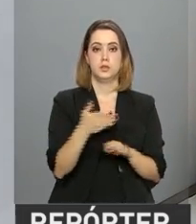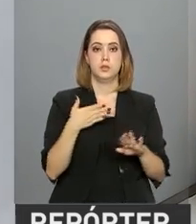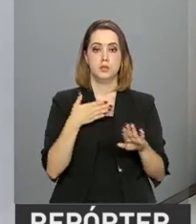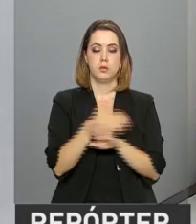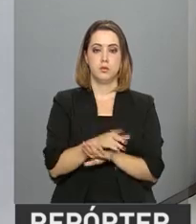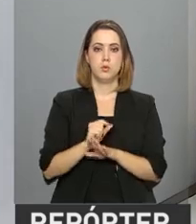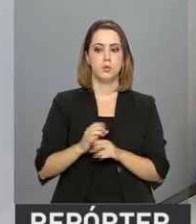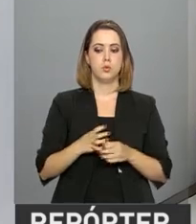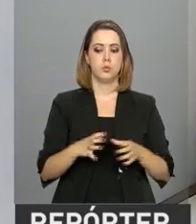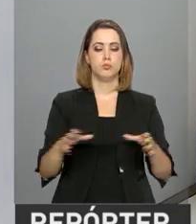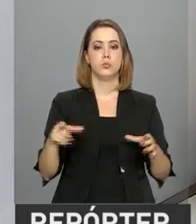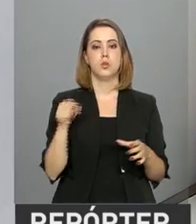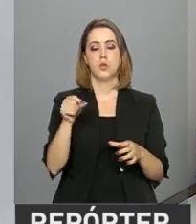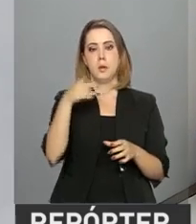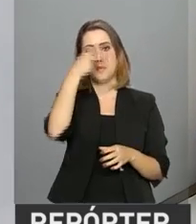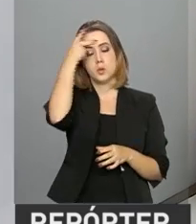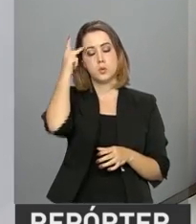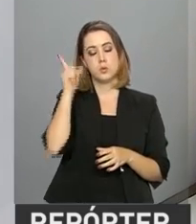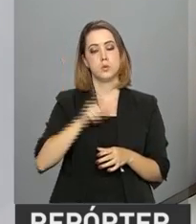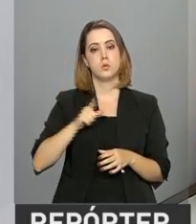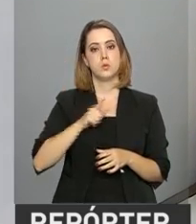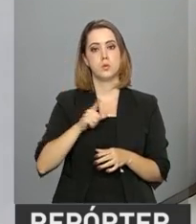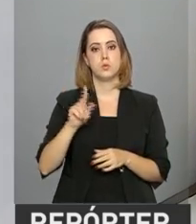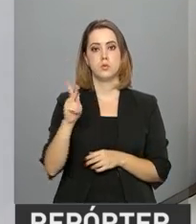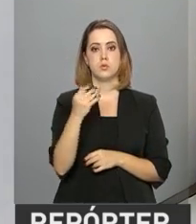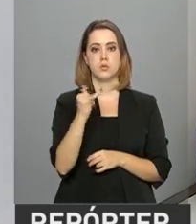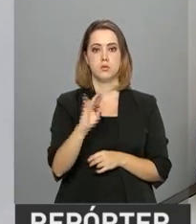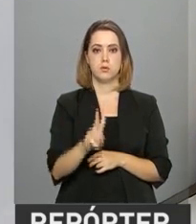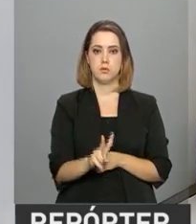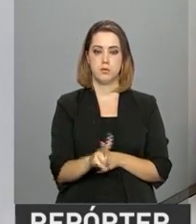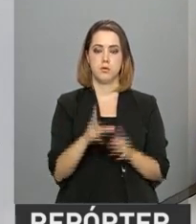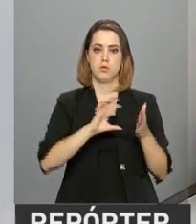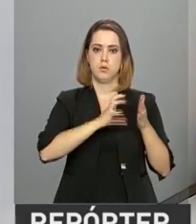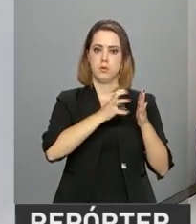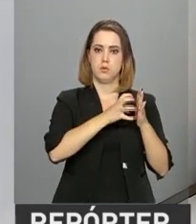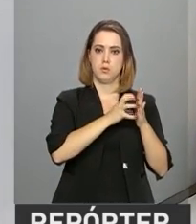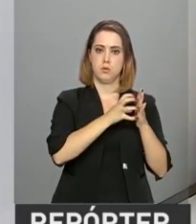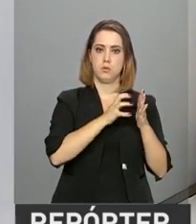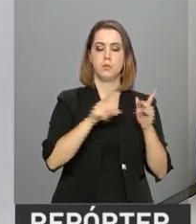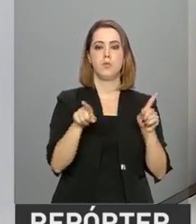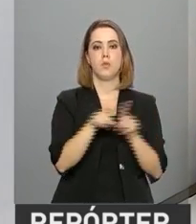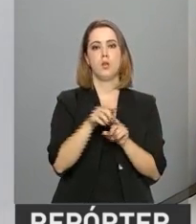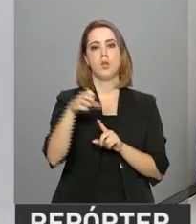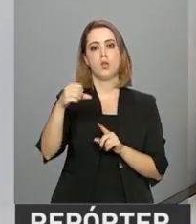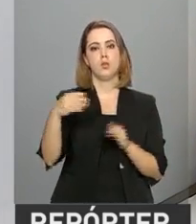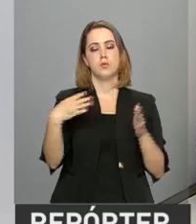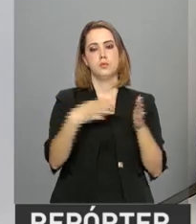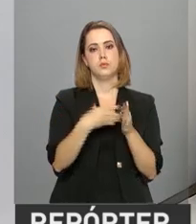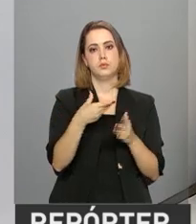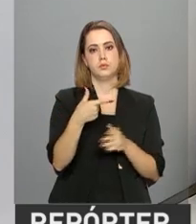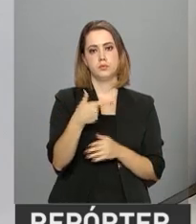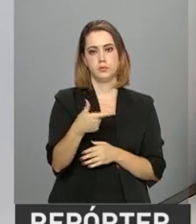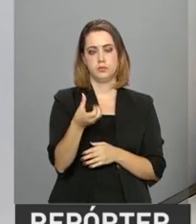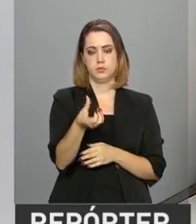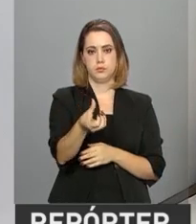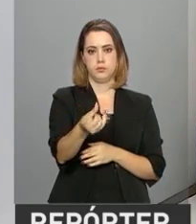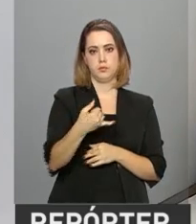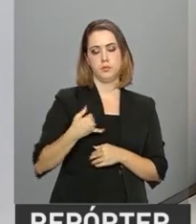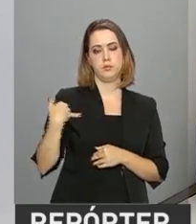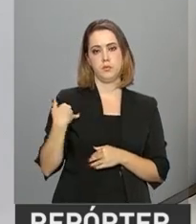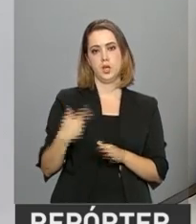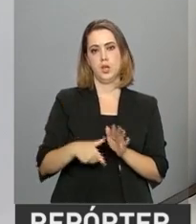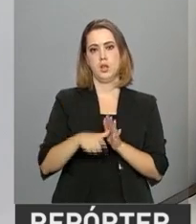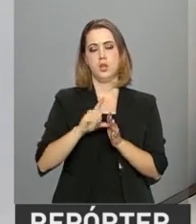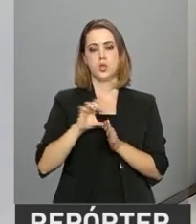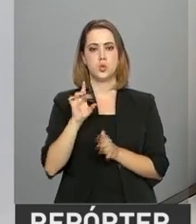estendida para jovens portadores do vírus HIV com a idade entre 9 e 26 anos antes